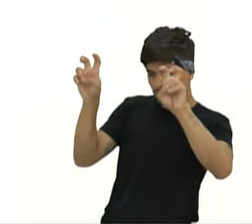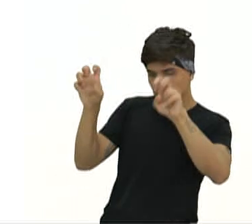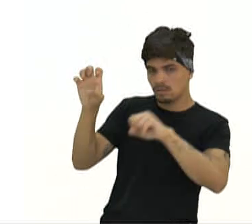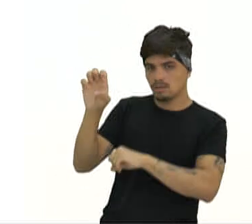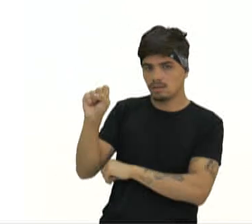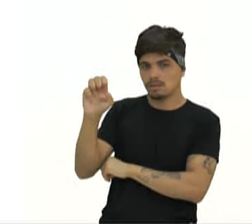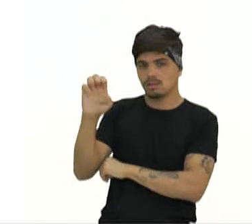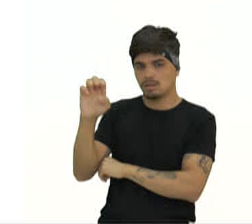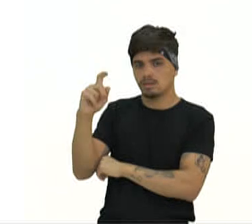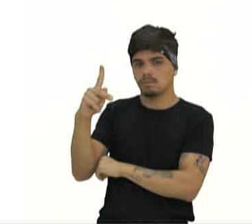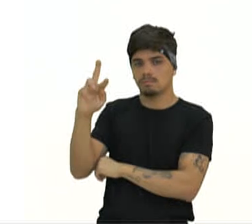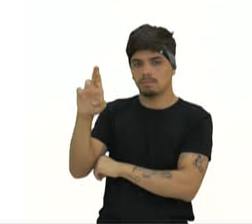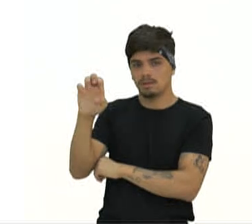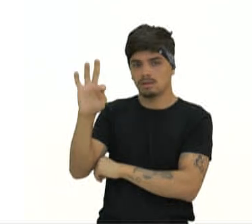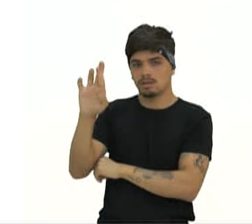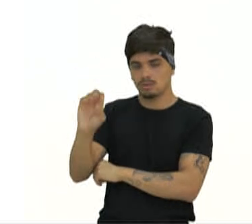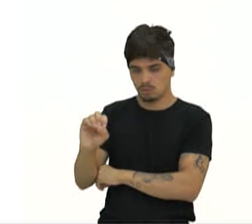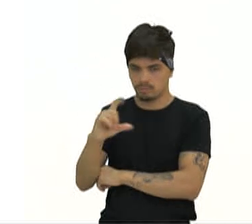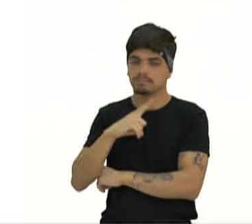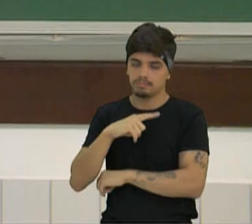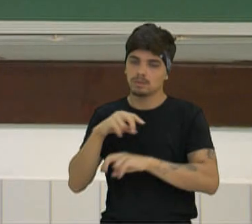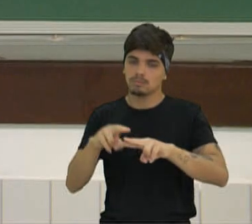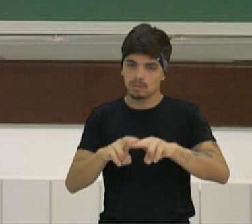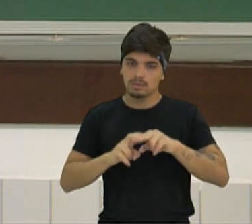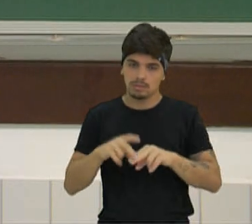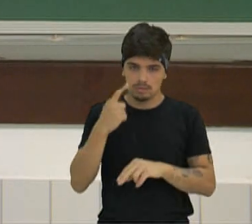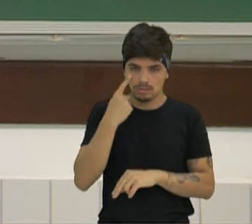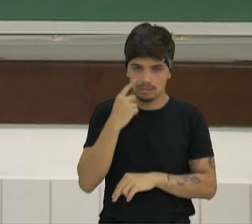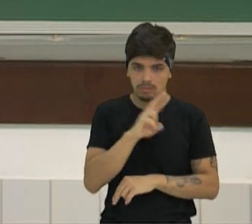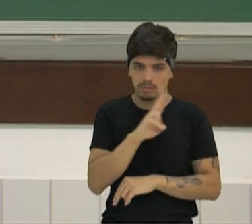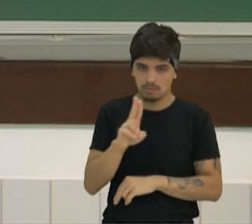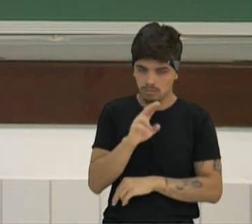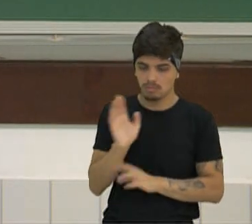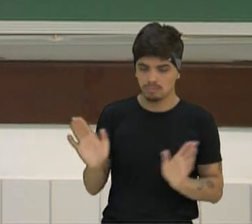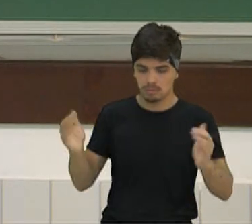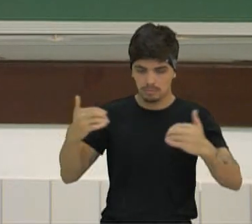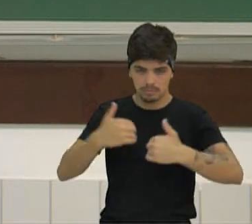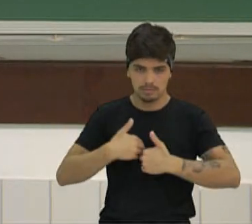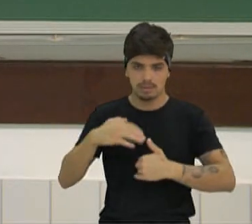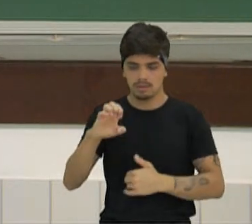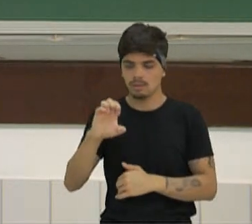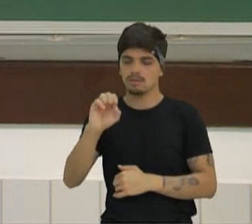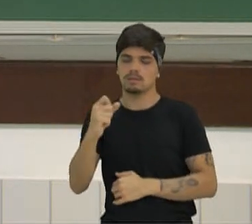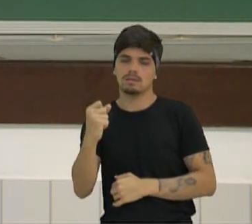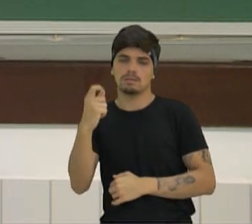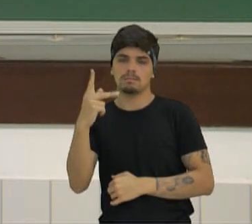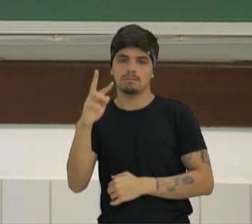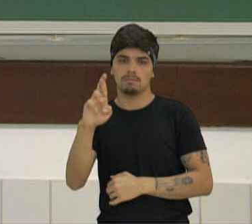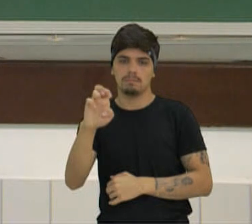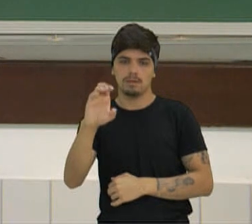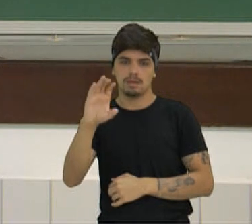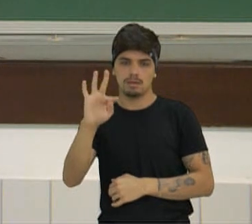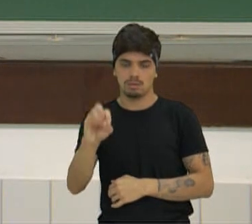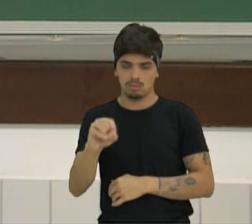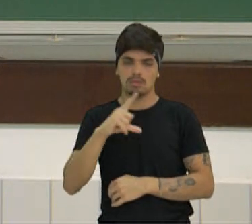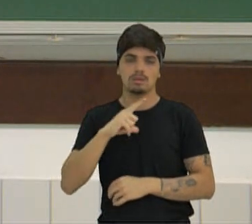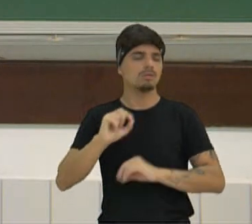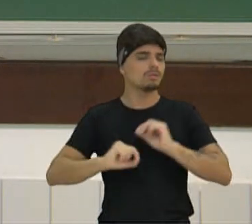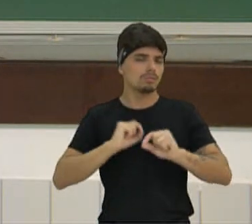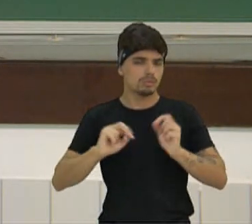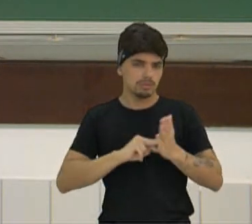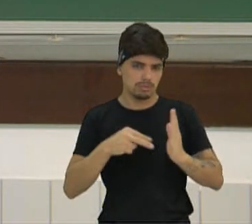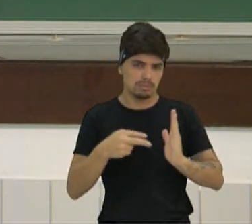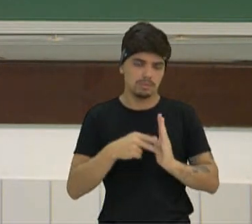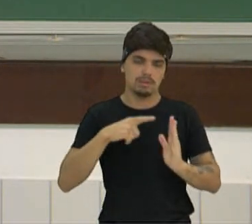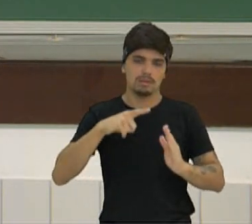vários níveis de comprometimento Então você já ouviu a gente falar o espectro autista o espectro autista que que isso quer dizer é que existem